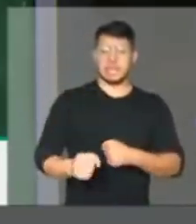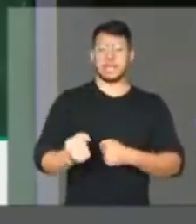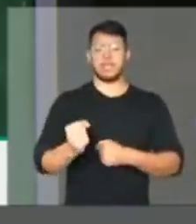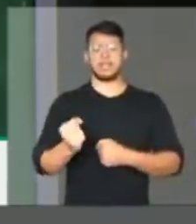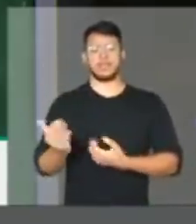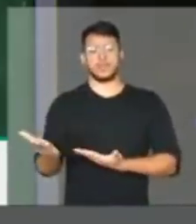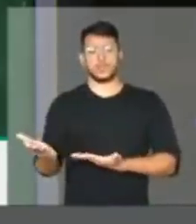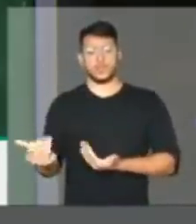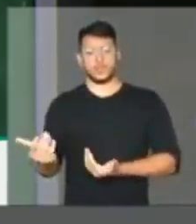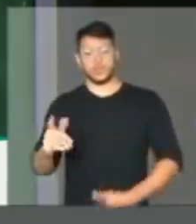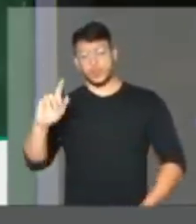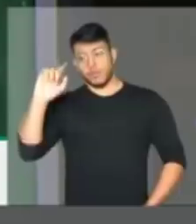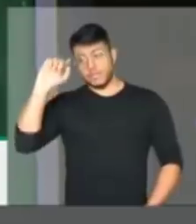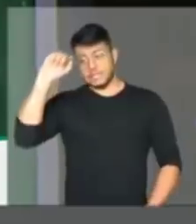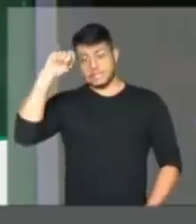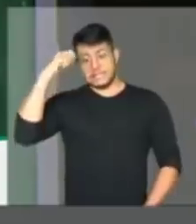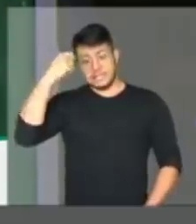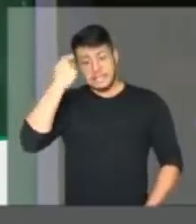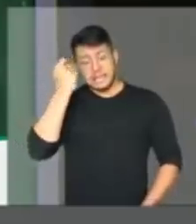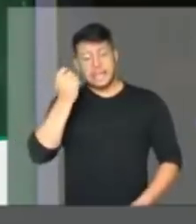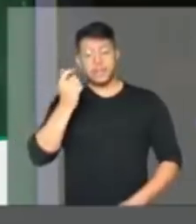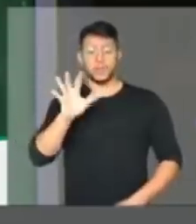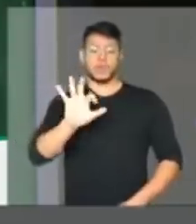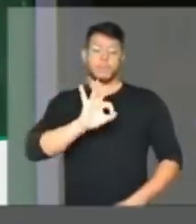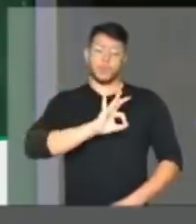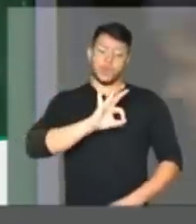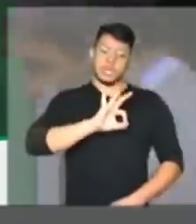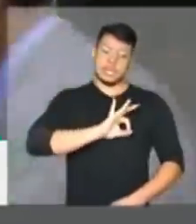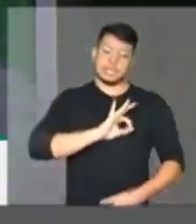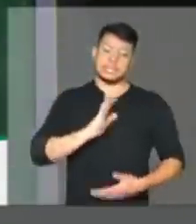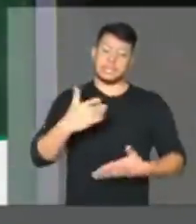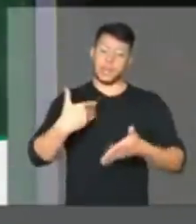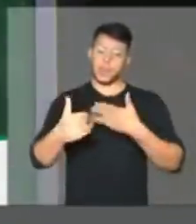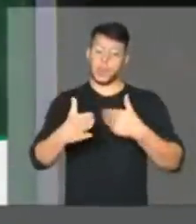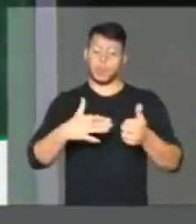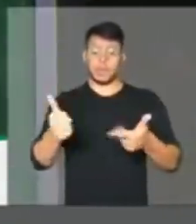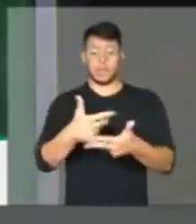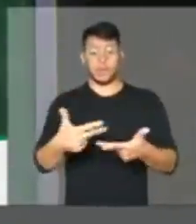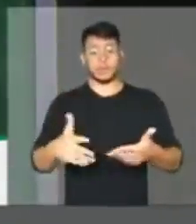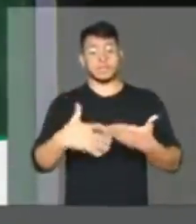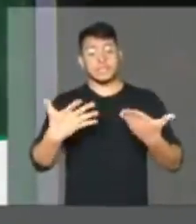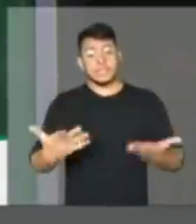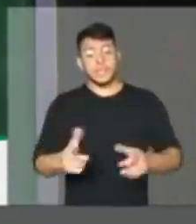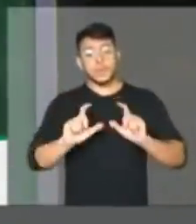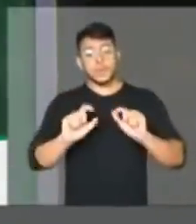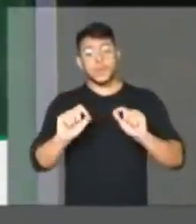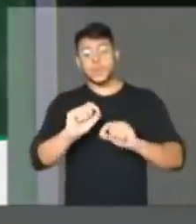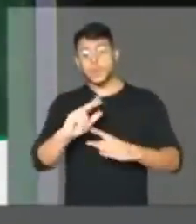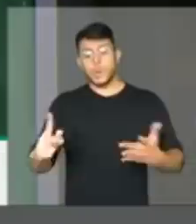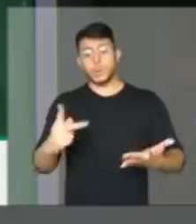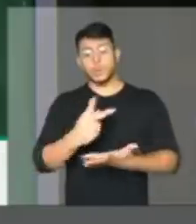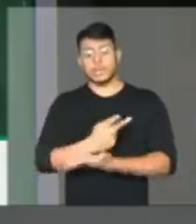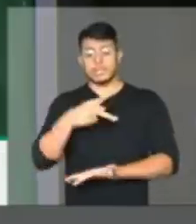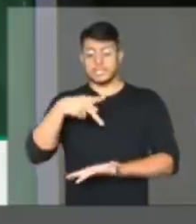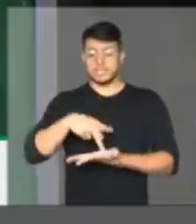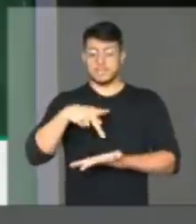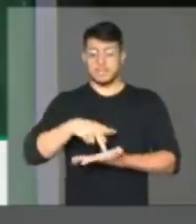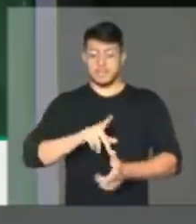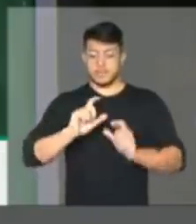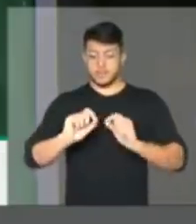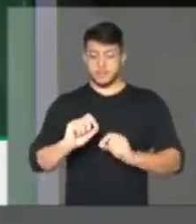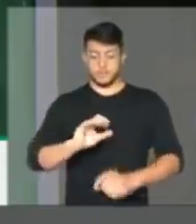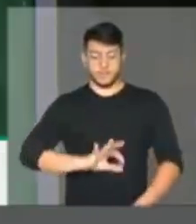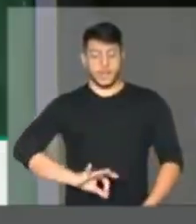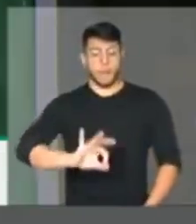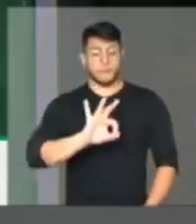periferia pela polícia militar ou por qualquer das polícias, o que nós temos de fato é que a nossa polícia,